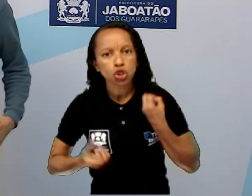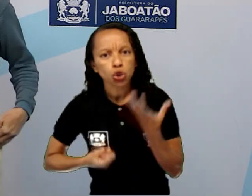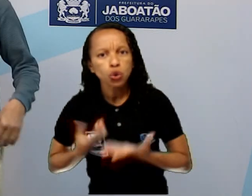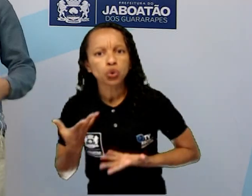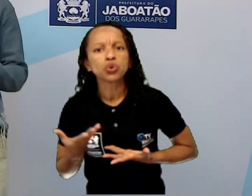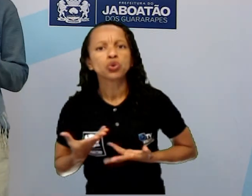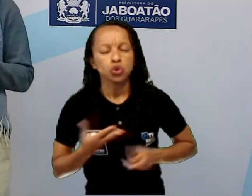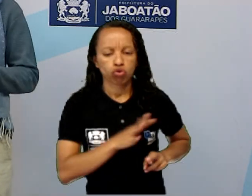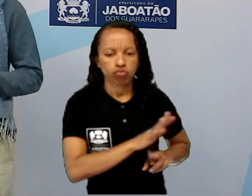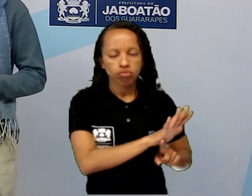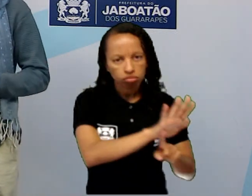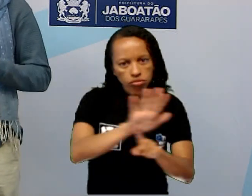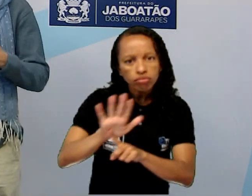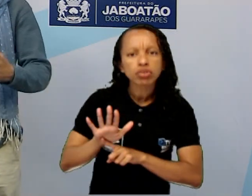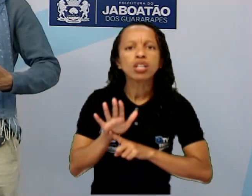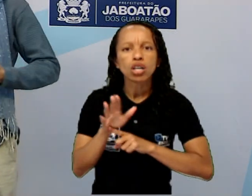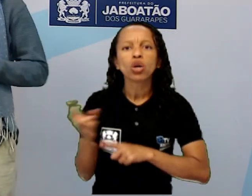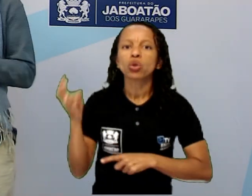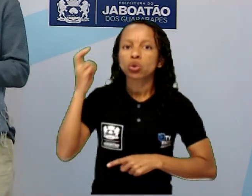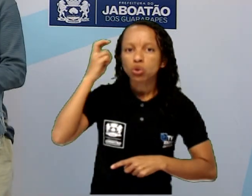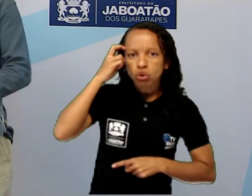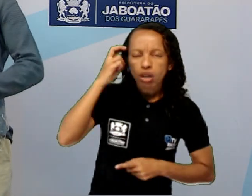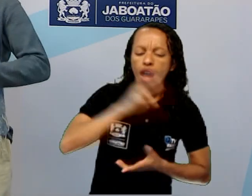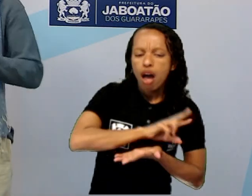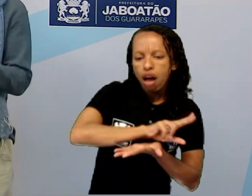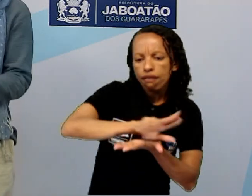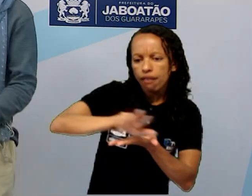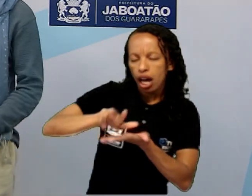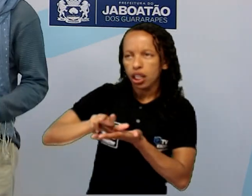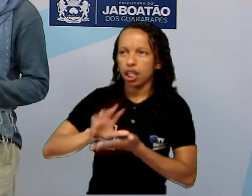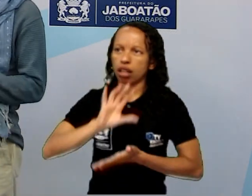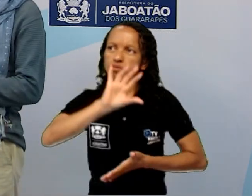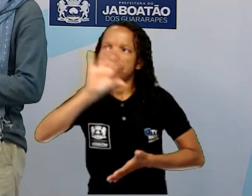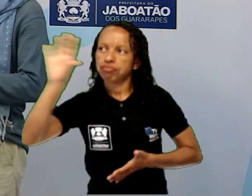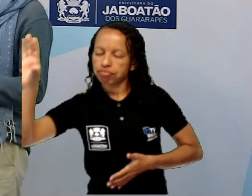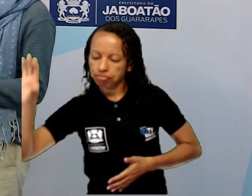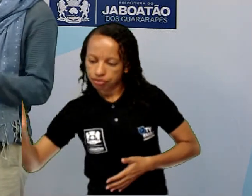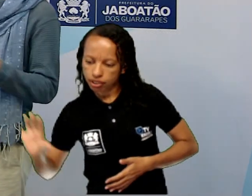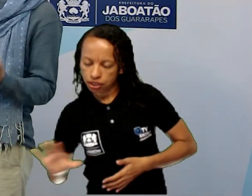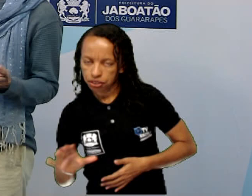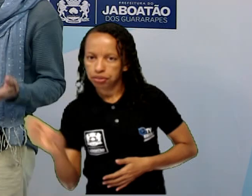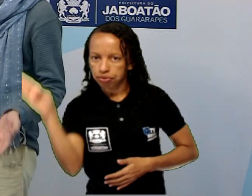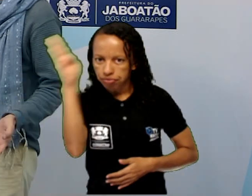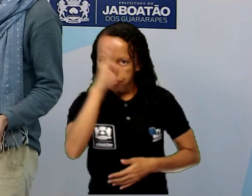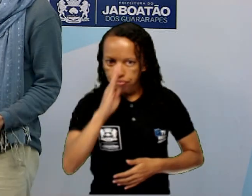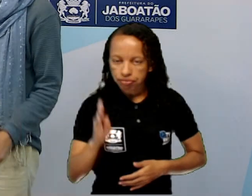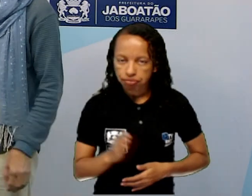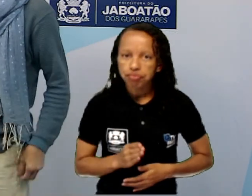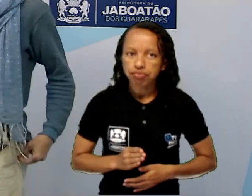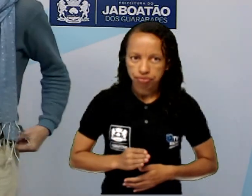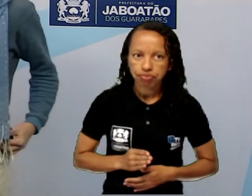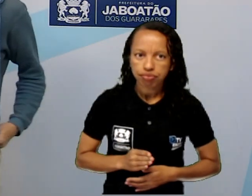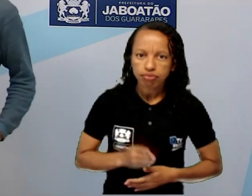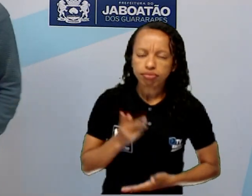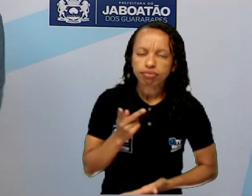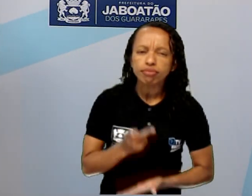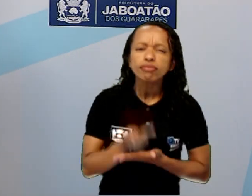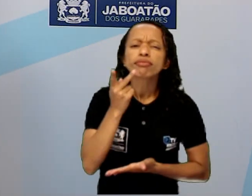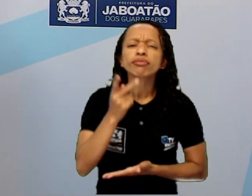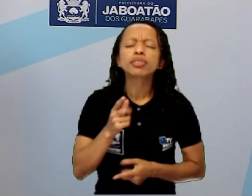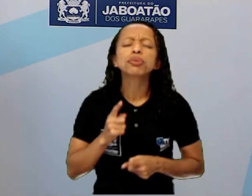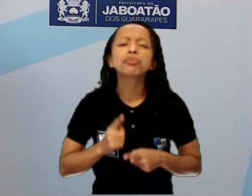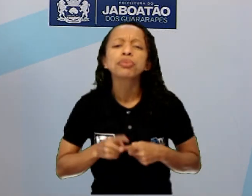diferente, mas é o mesmo boi, ele muda só uns elementos, uns personagens, e isso acontece por quê? Porque o país